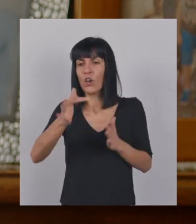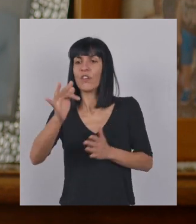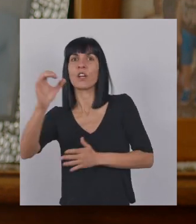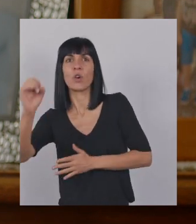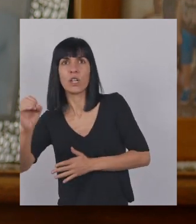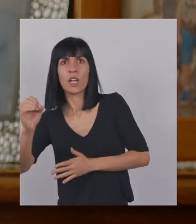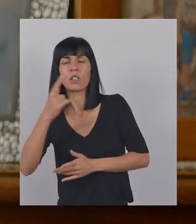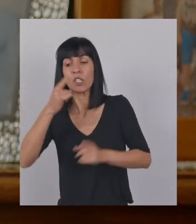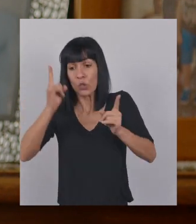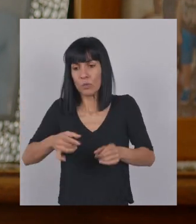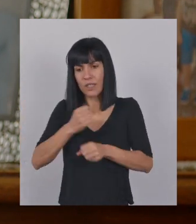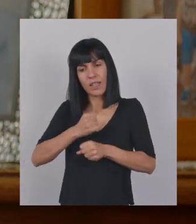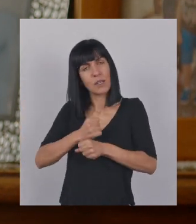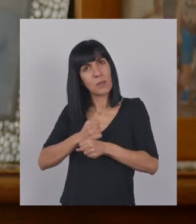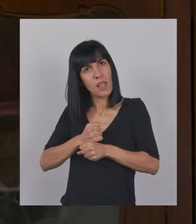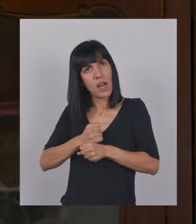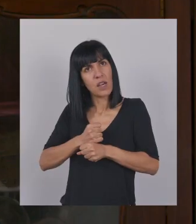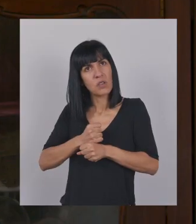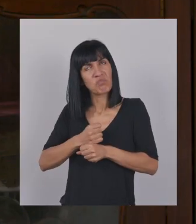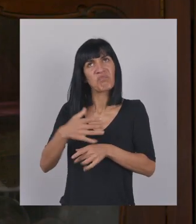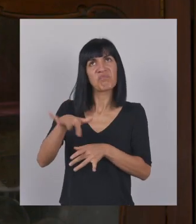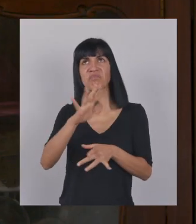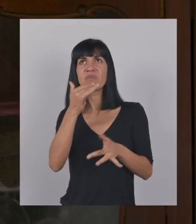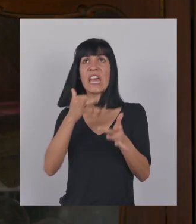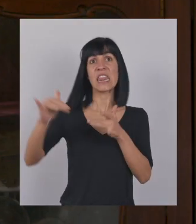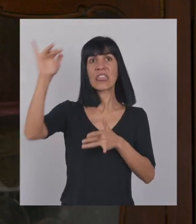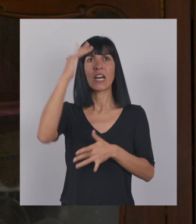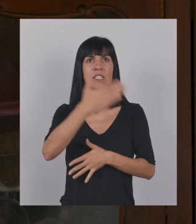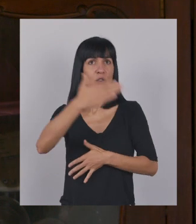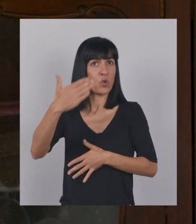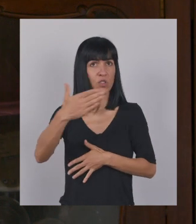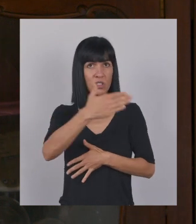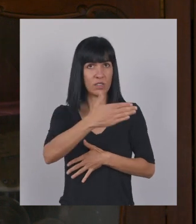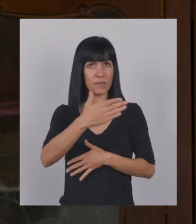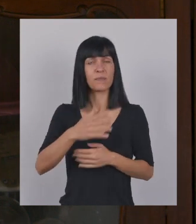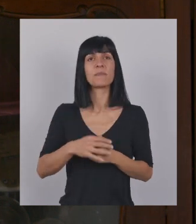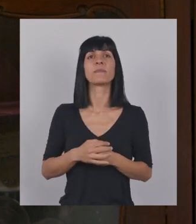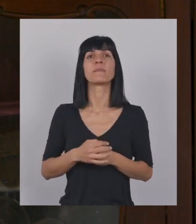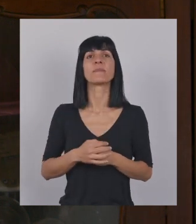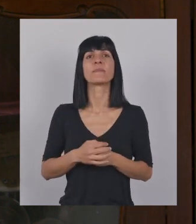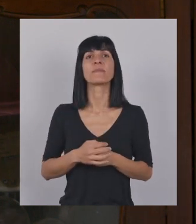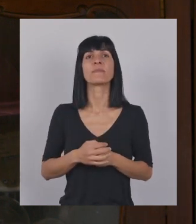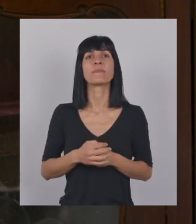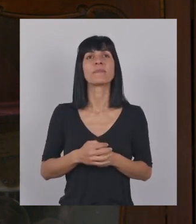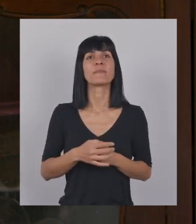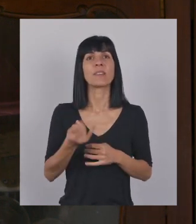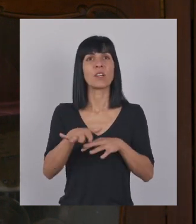9:40 comecei a trabalhar aos 11 anos